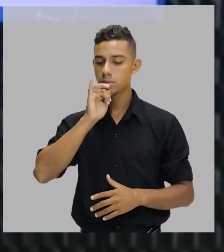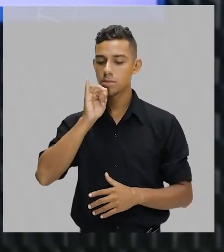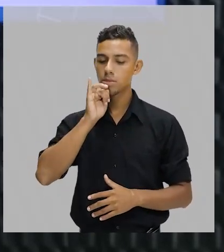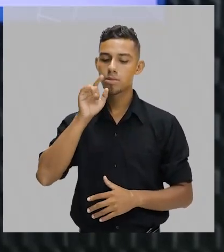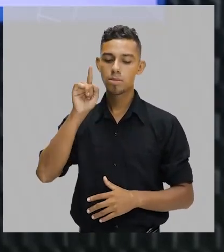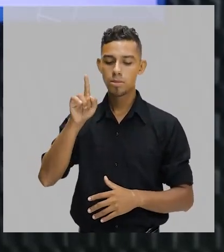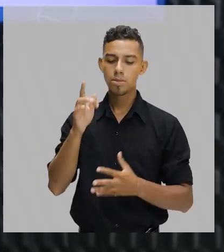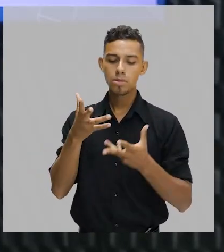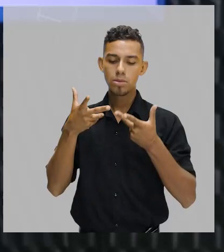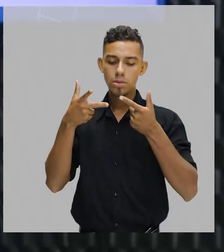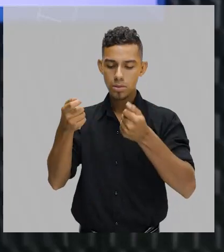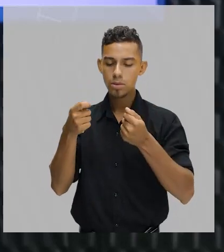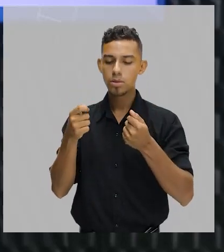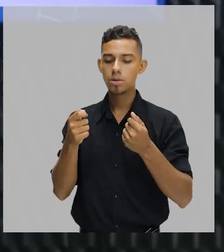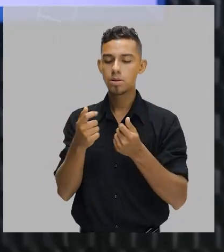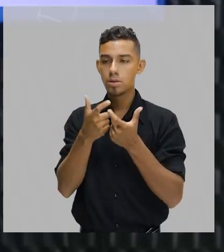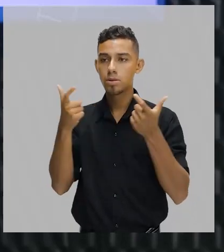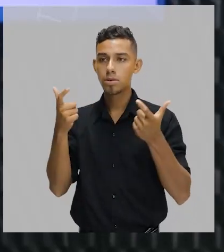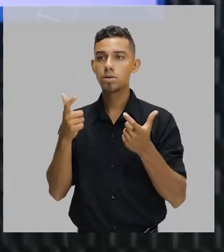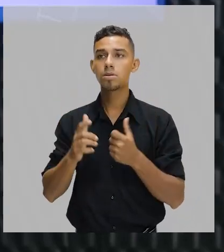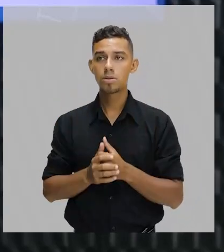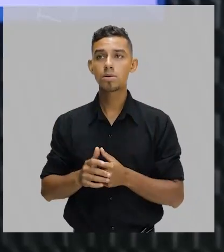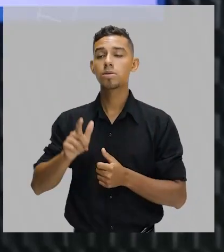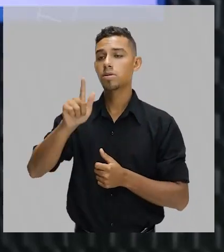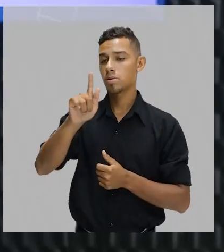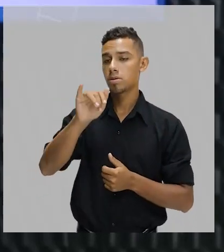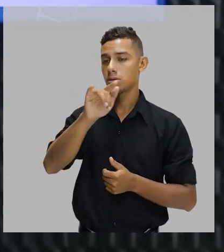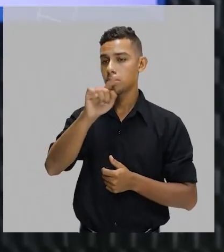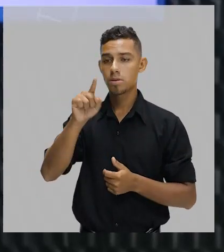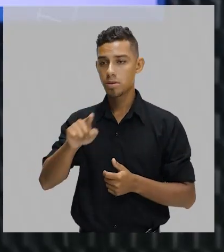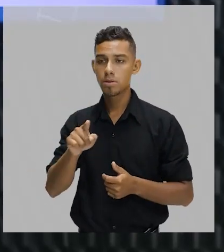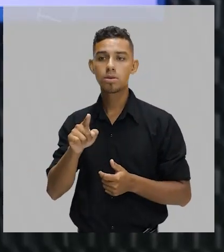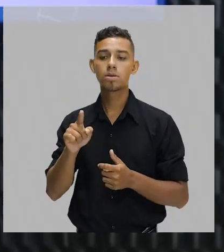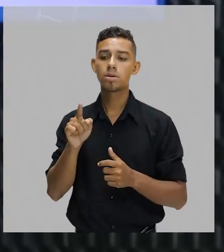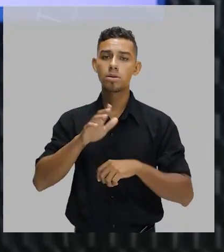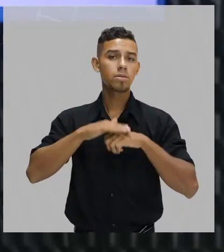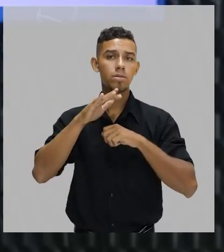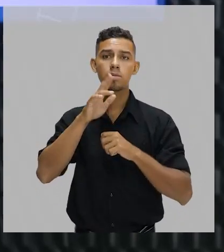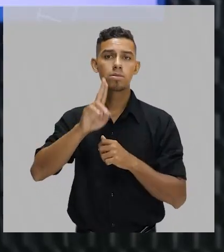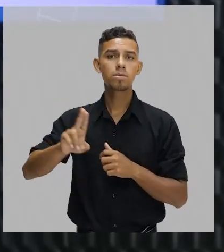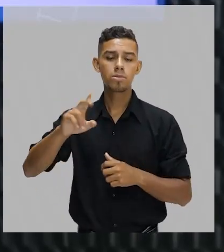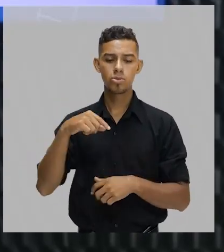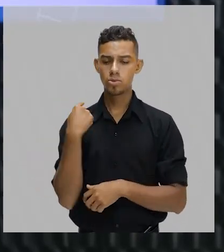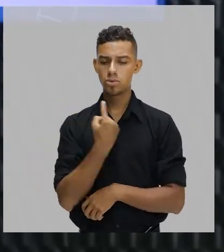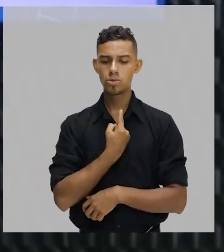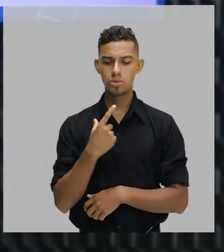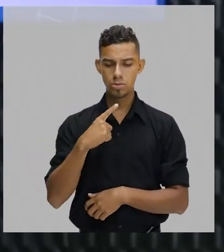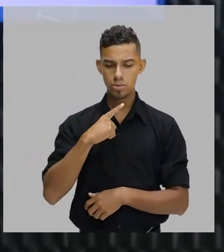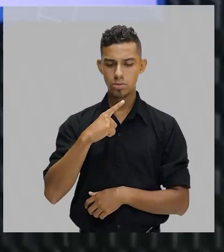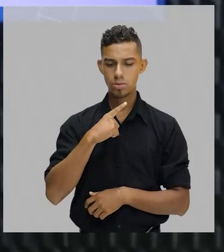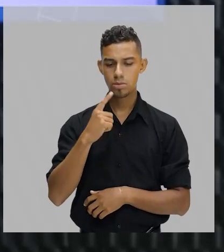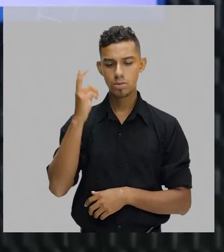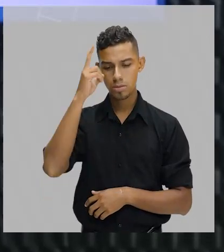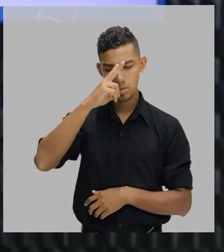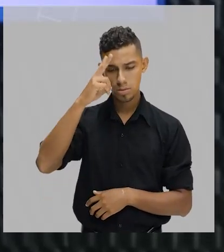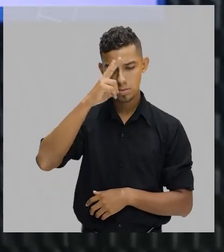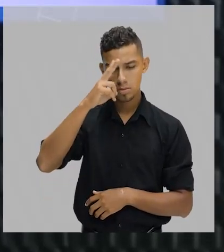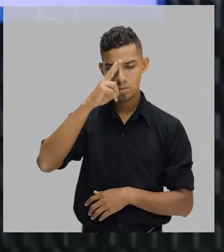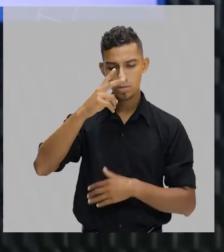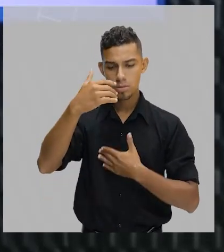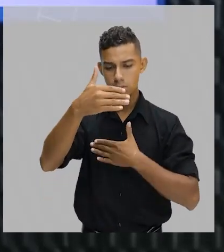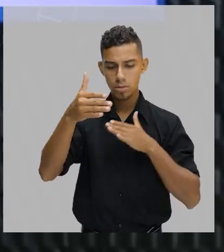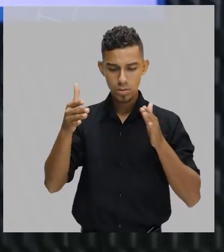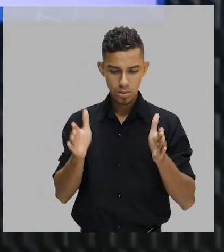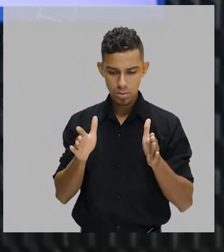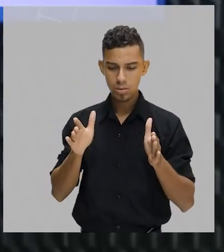qualidade altíssima. O giz de cera ou as ceras são as mais comuns que a gente tem. Lembram daquela caixa de giz